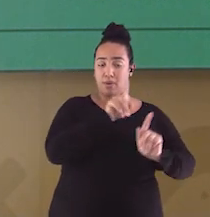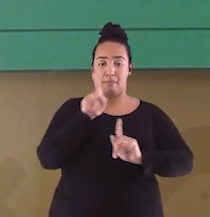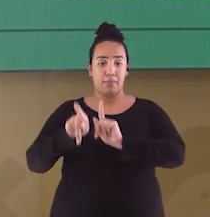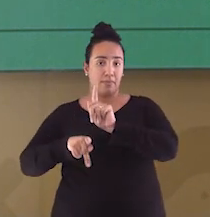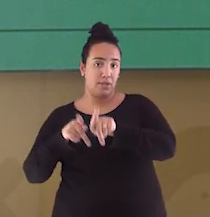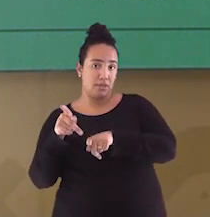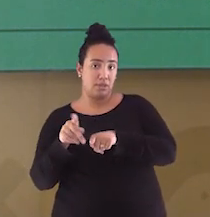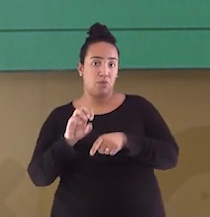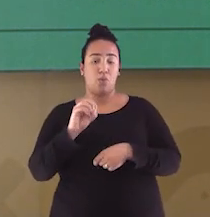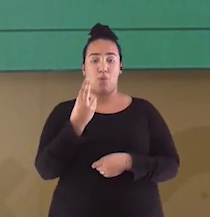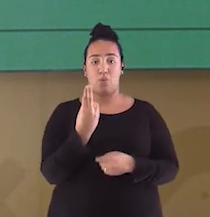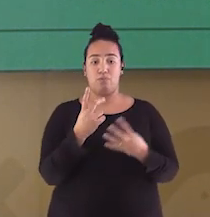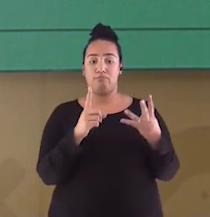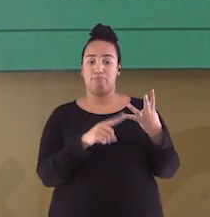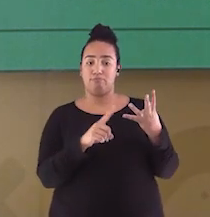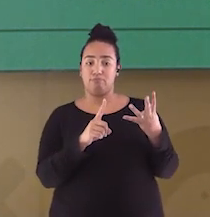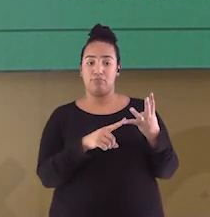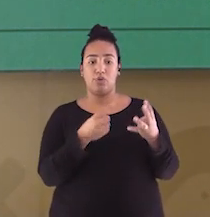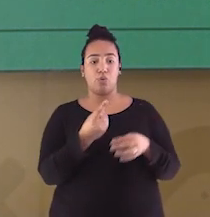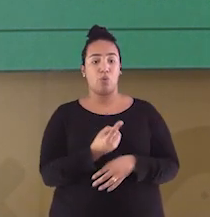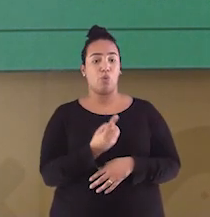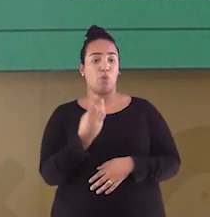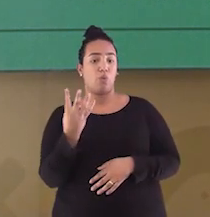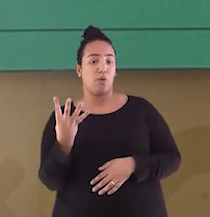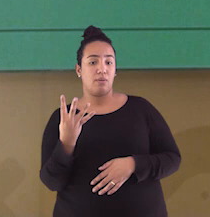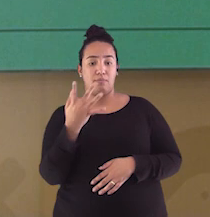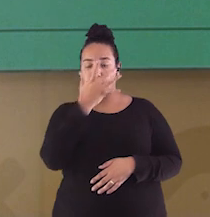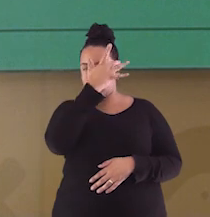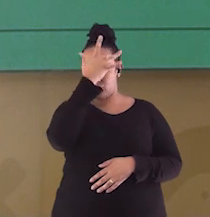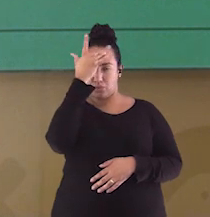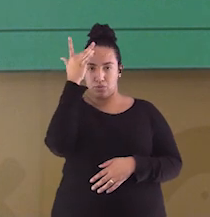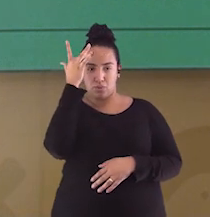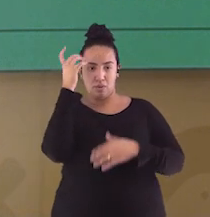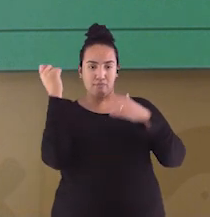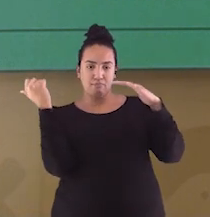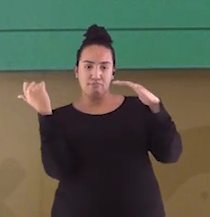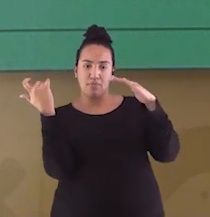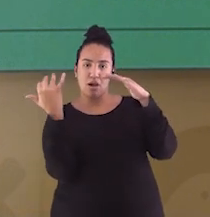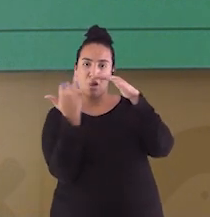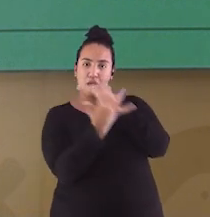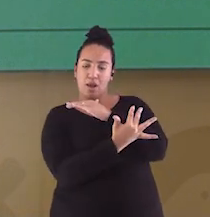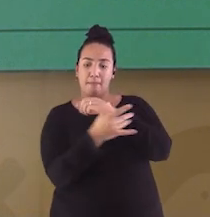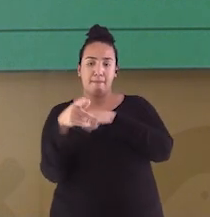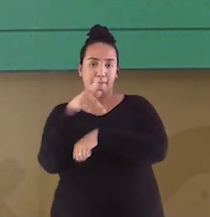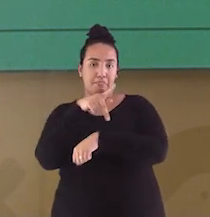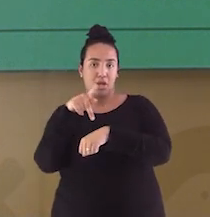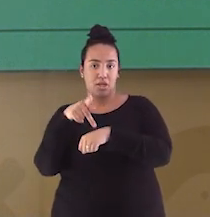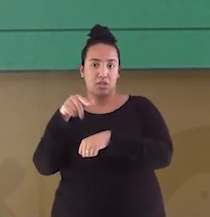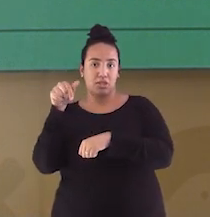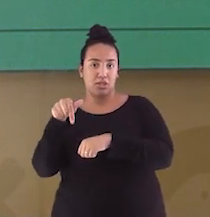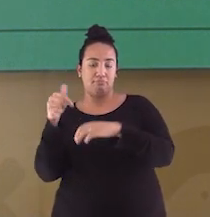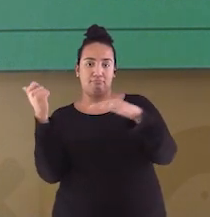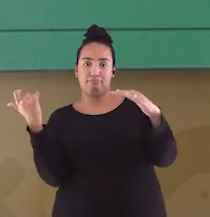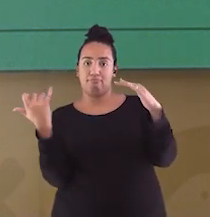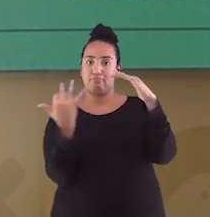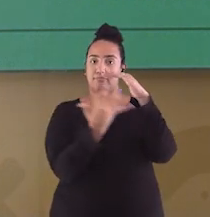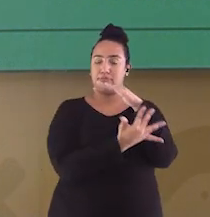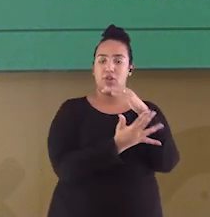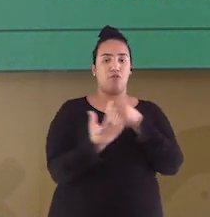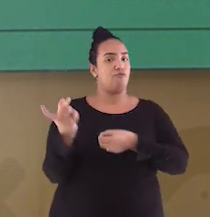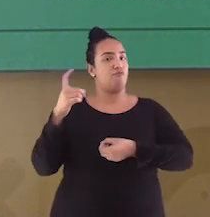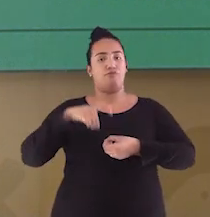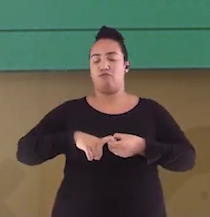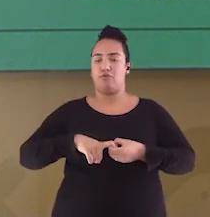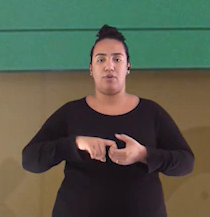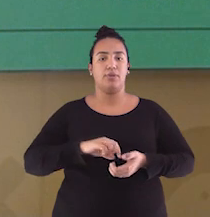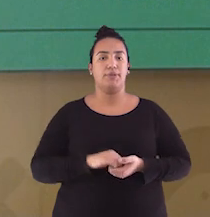população. Ou letra D, a quantidade de emigrantes que saem de seus países e não retornam. A